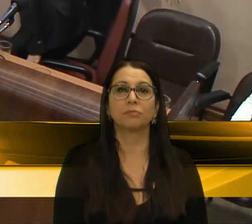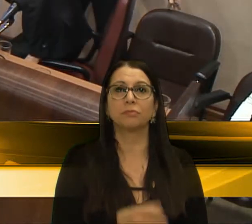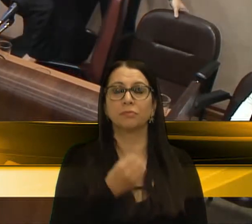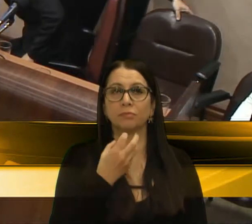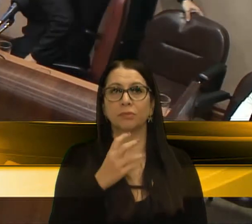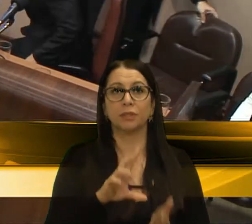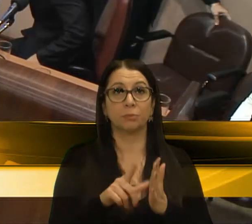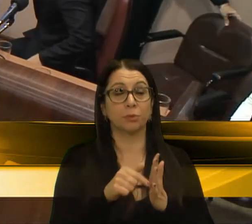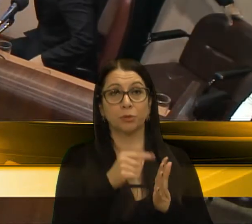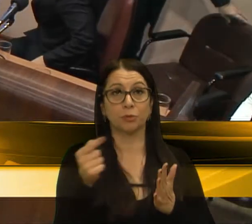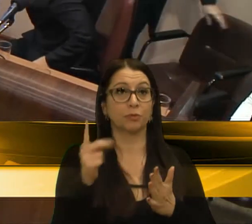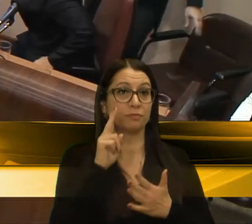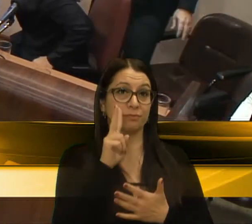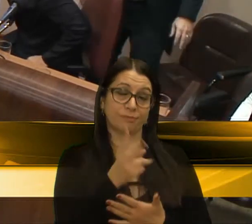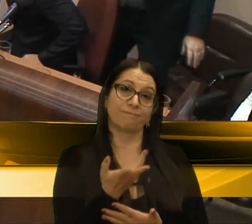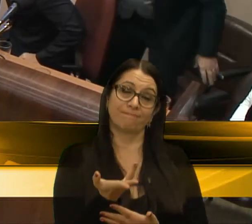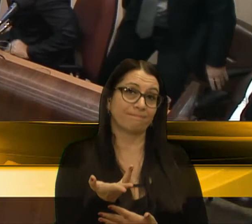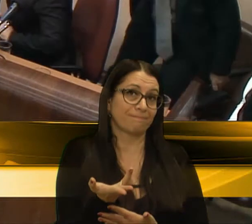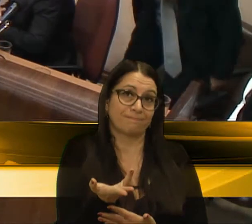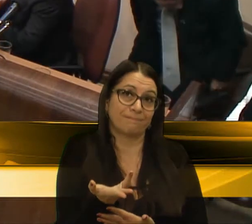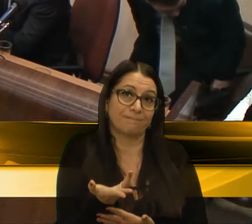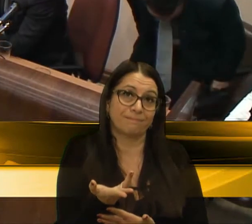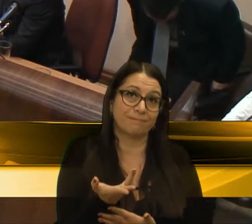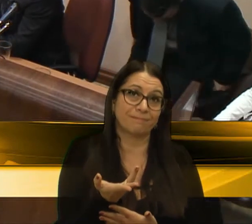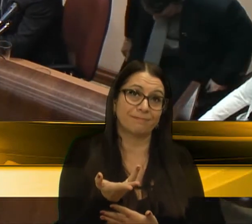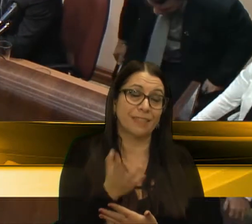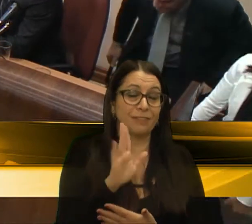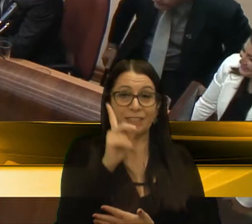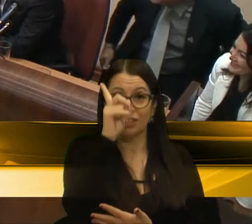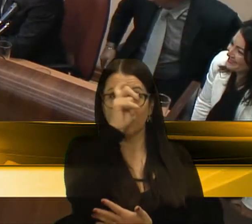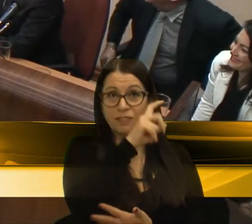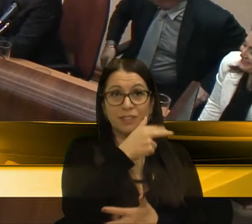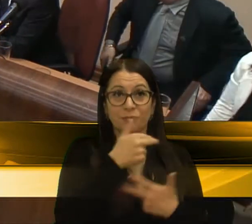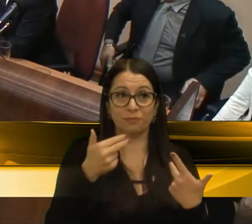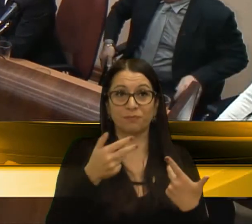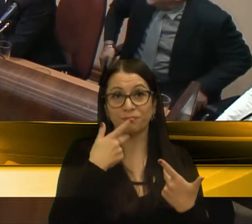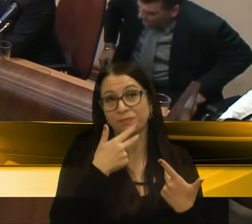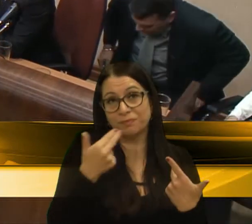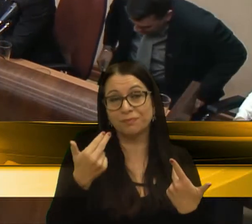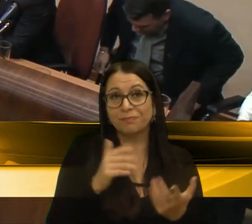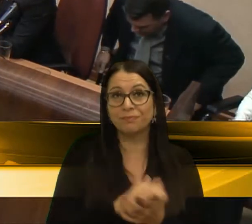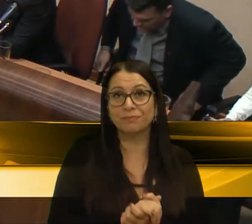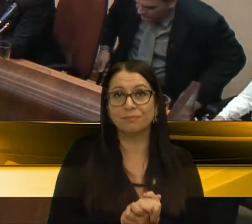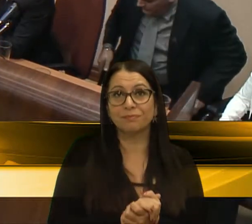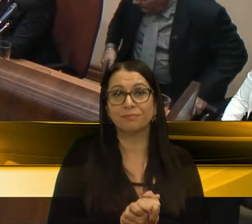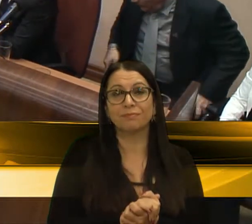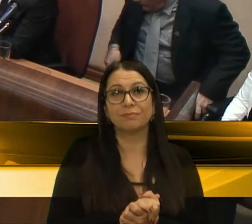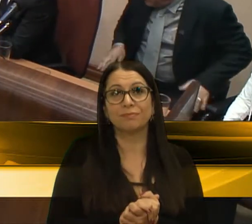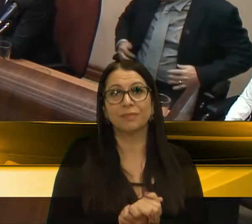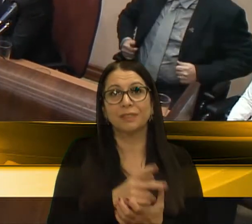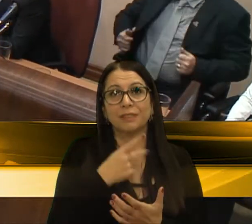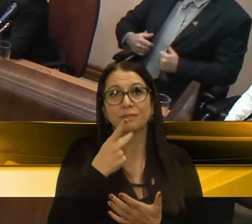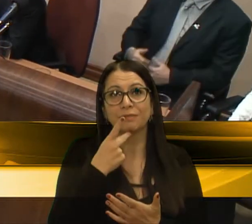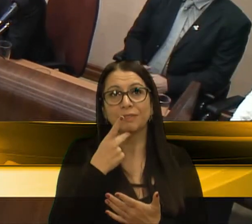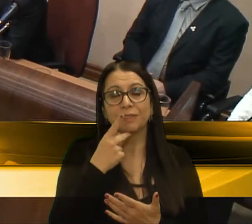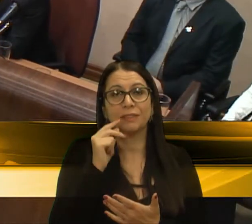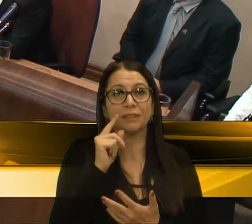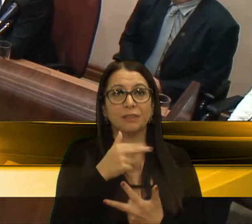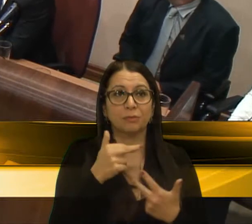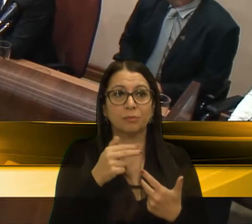depois de tudo isso que assistimos, fica difícil dizer alguma coisa. Eu faria um pequeno reparo